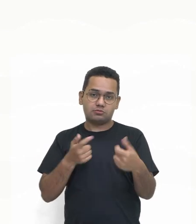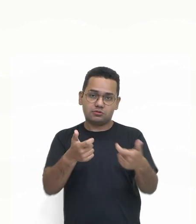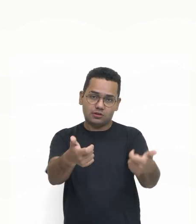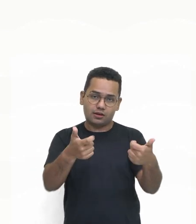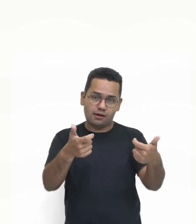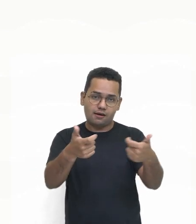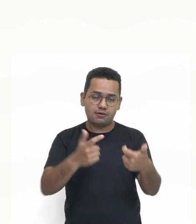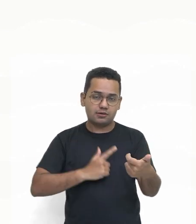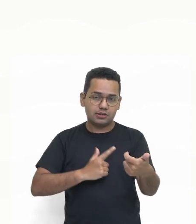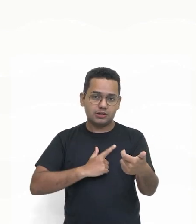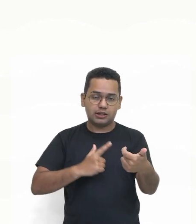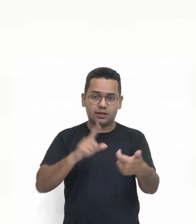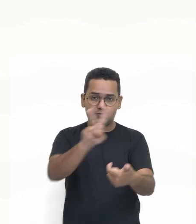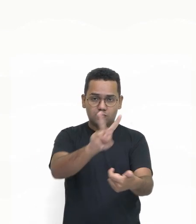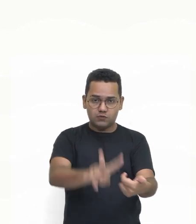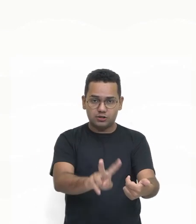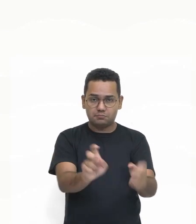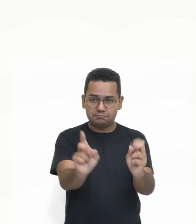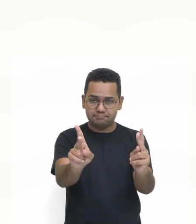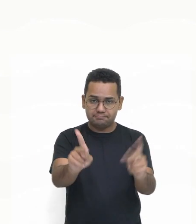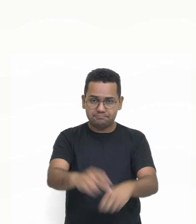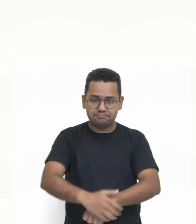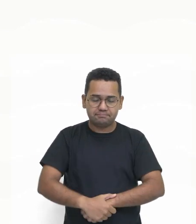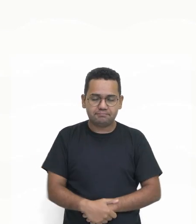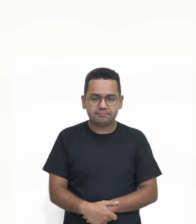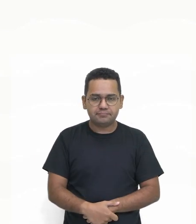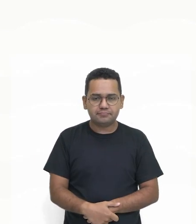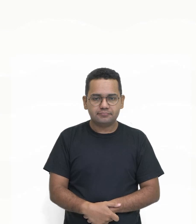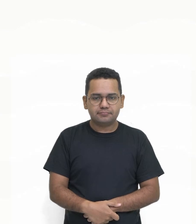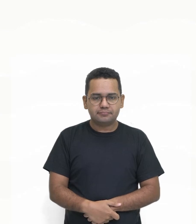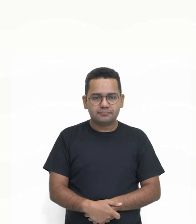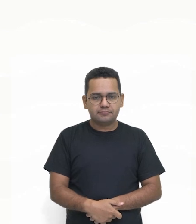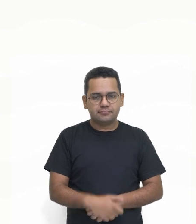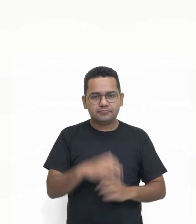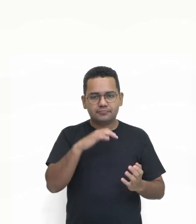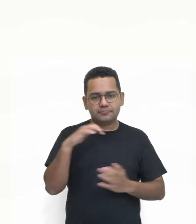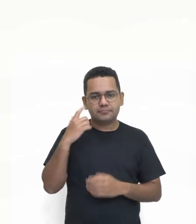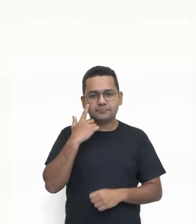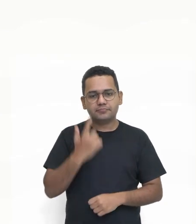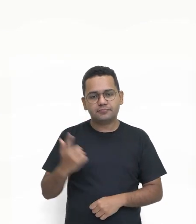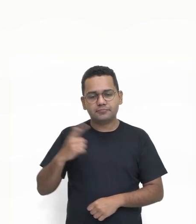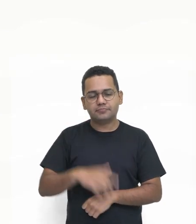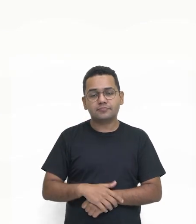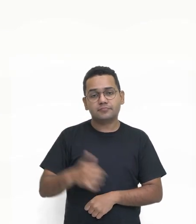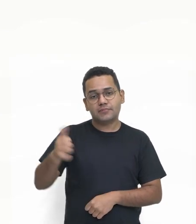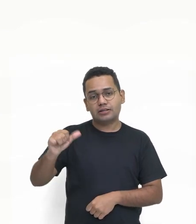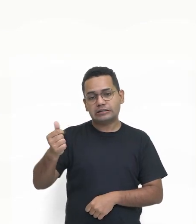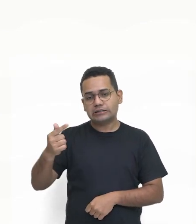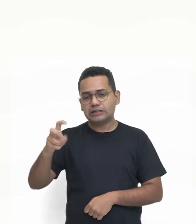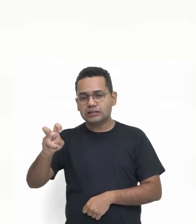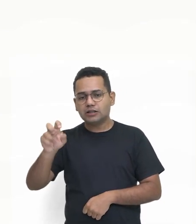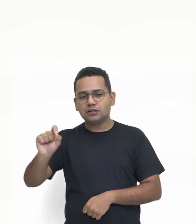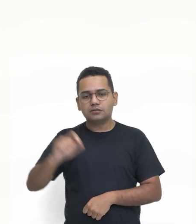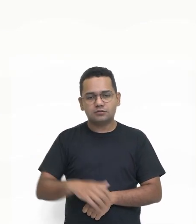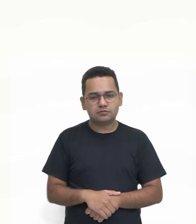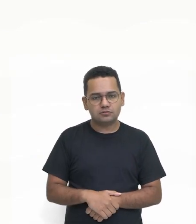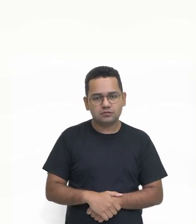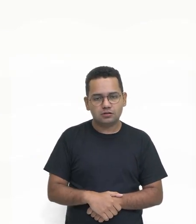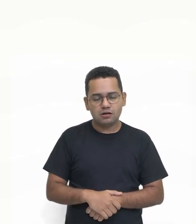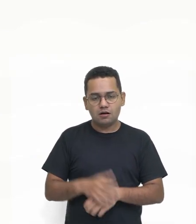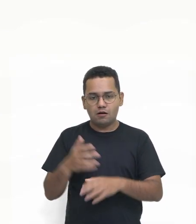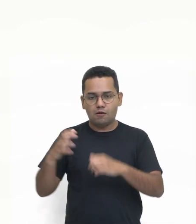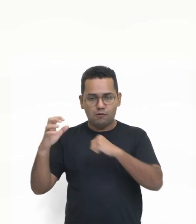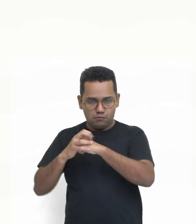conflito dentro do Vietnã, certo? Em 1975, nós vamos observar a tomada de Saigon,